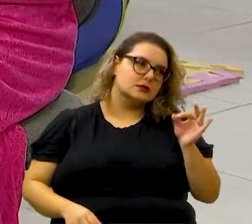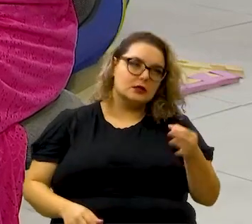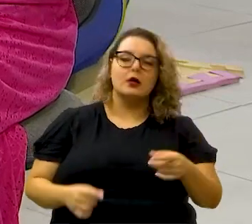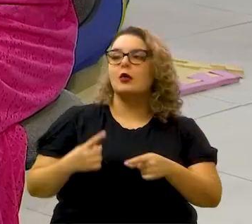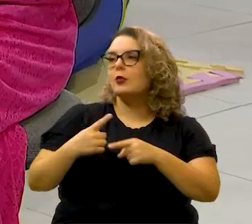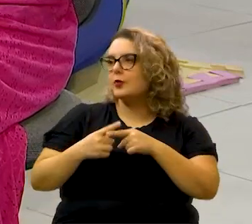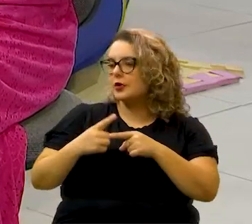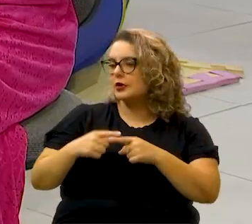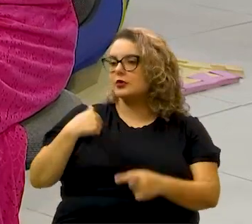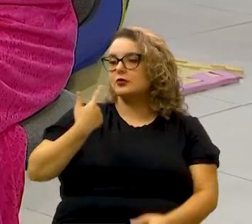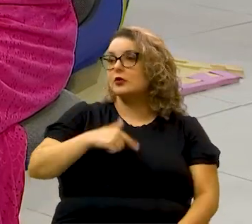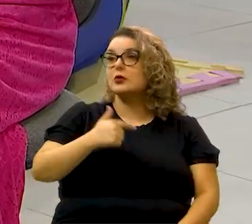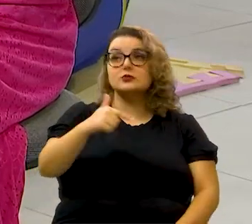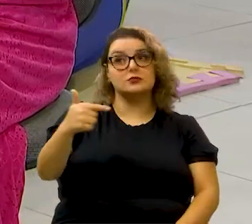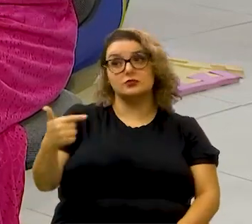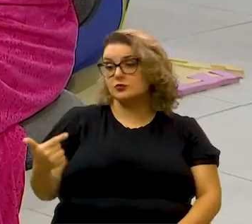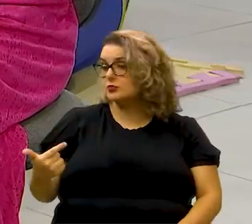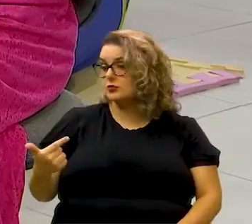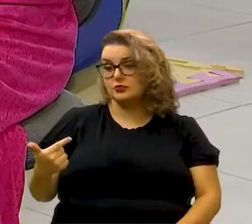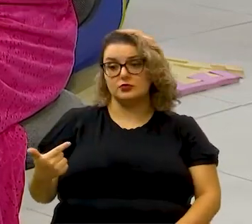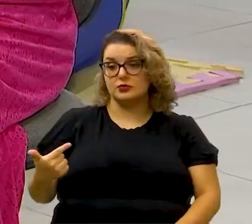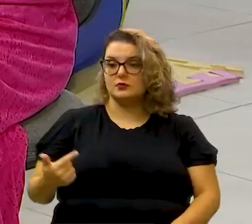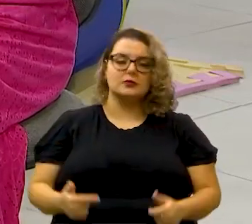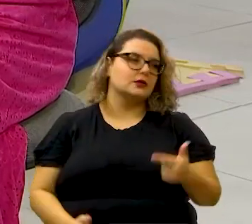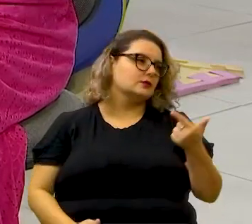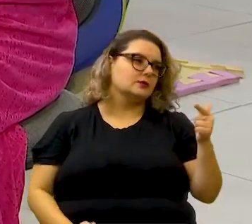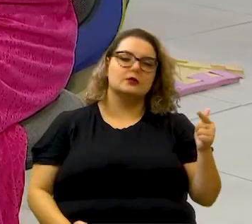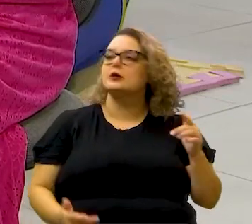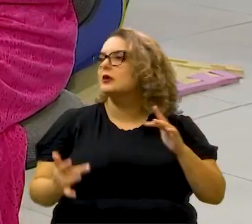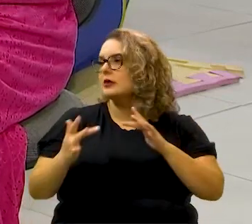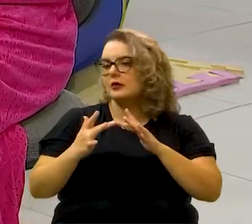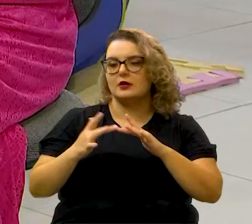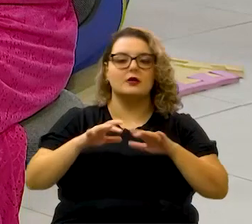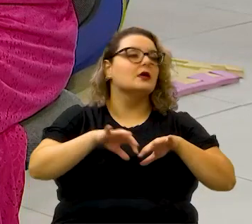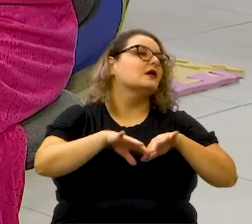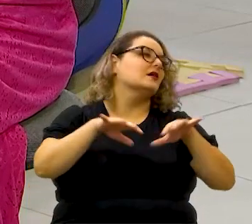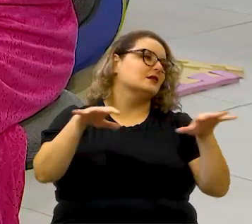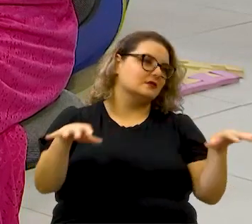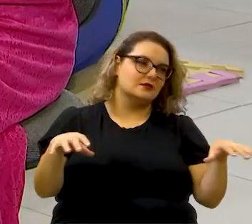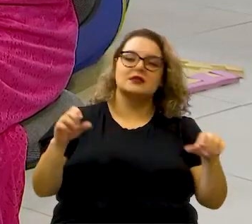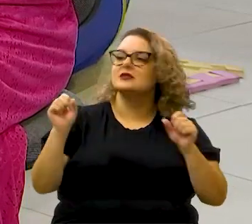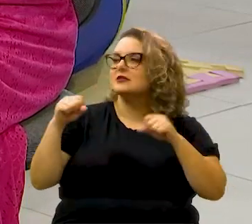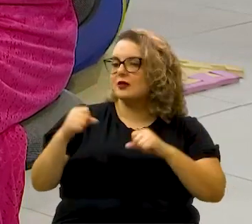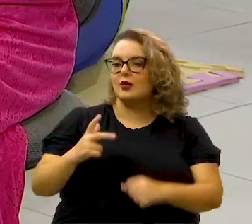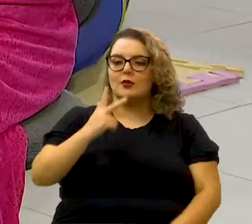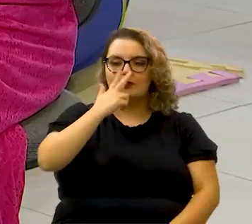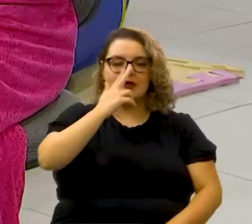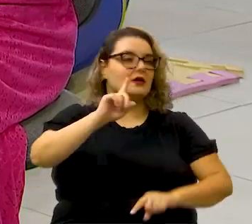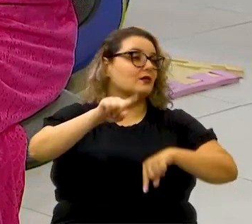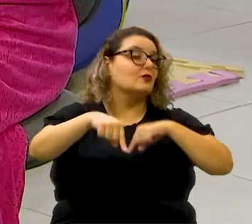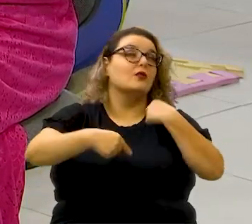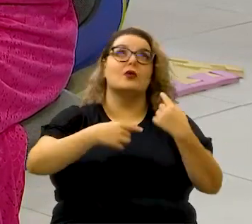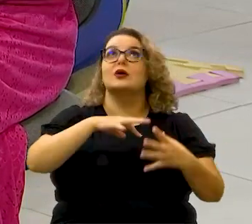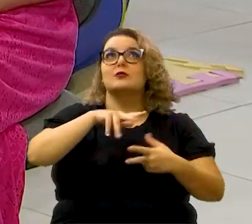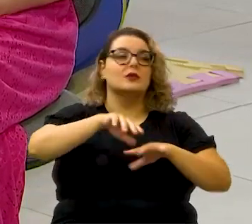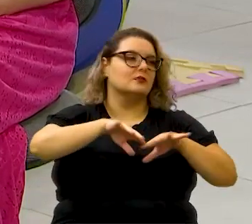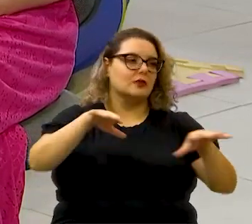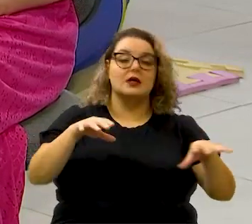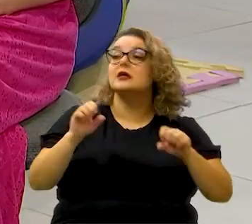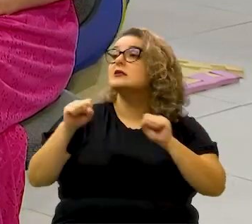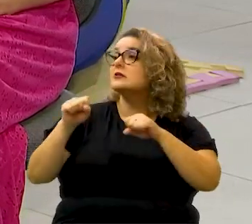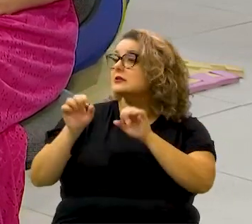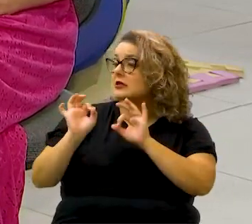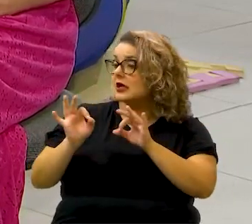de nós, né? Com certeza. Porque nós praticamente não tivemos esse contato. Era muito separado, Exato. né, cara? Parecia que era um